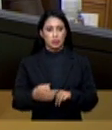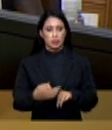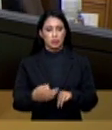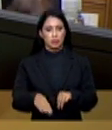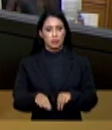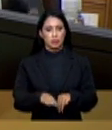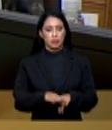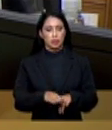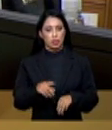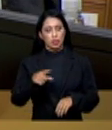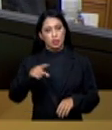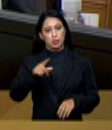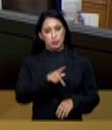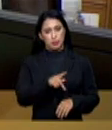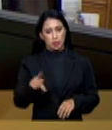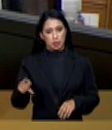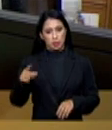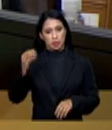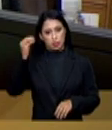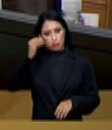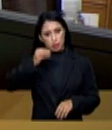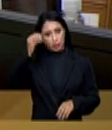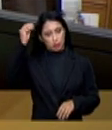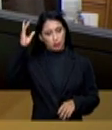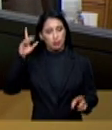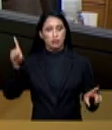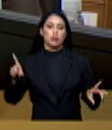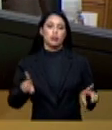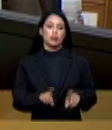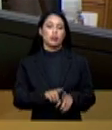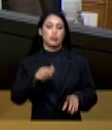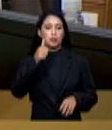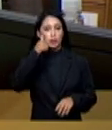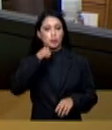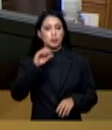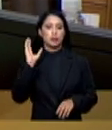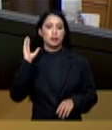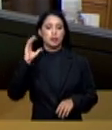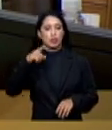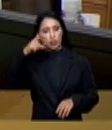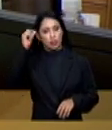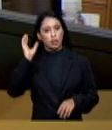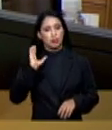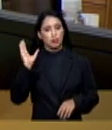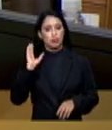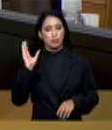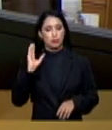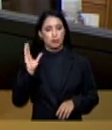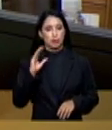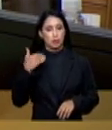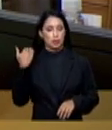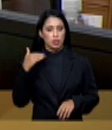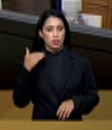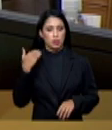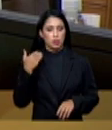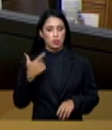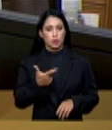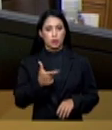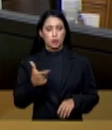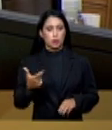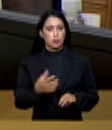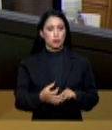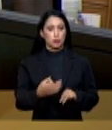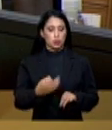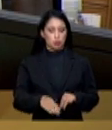eminente Presidente Ministro Luiz fux as eminentes ministros Rosa Weber Carmen Lúcia os eminentes